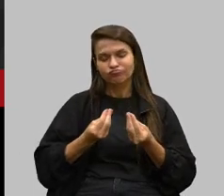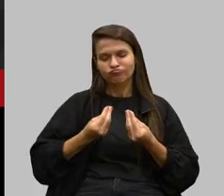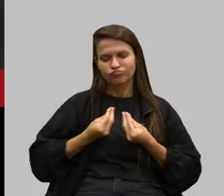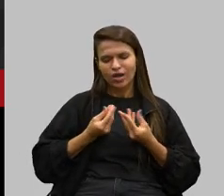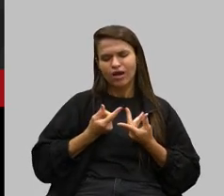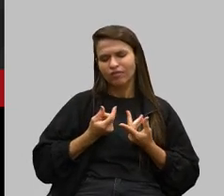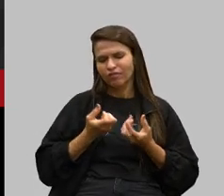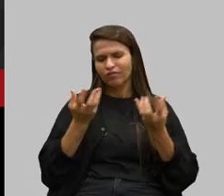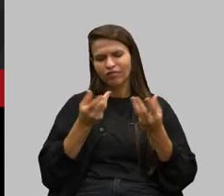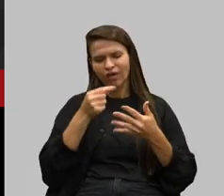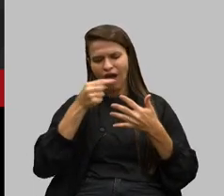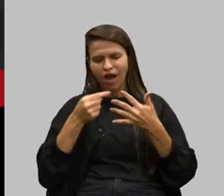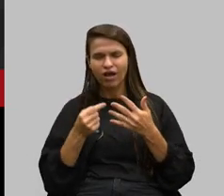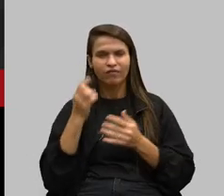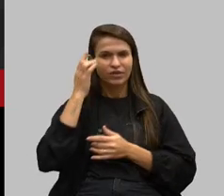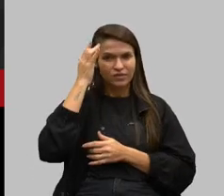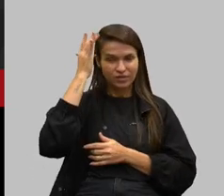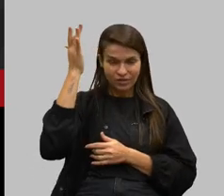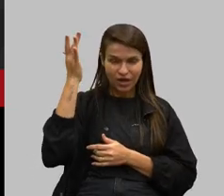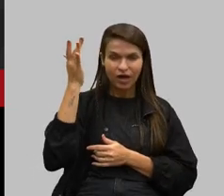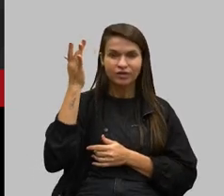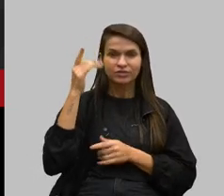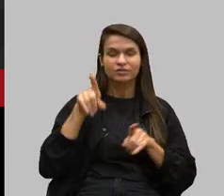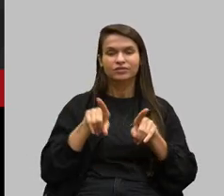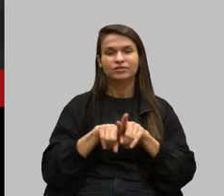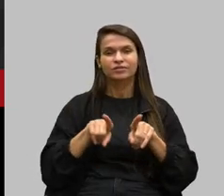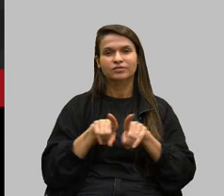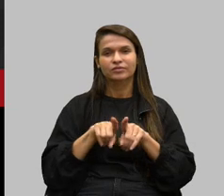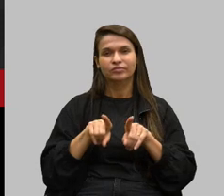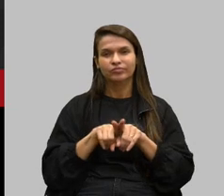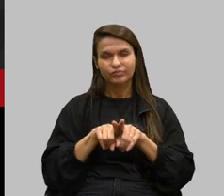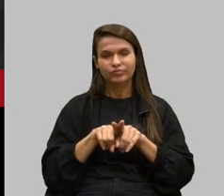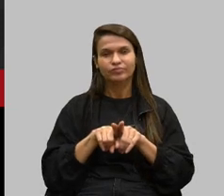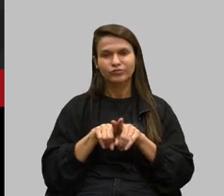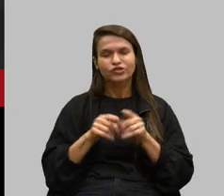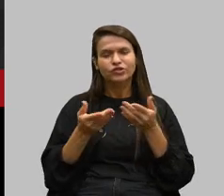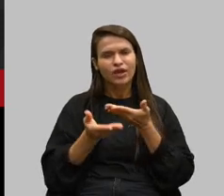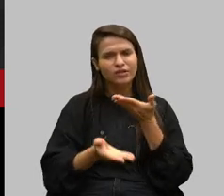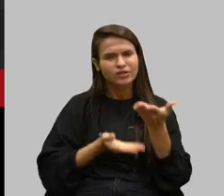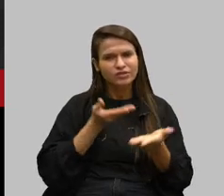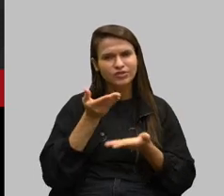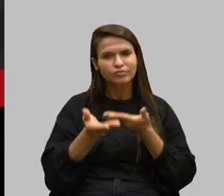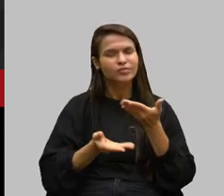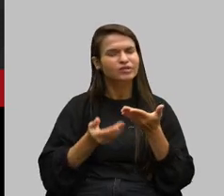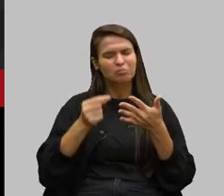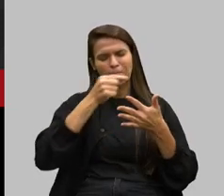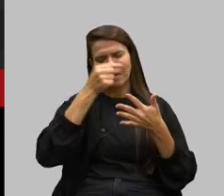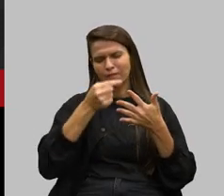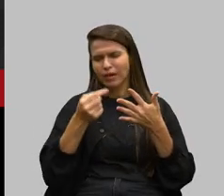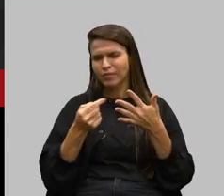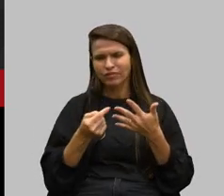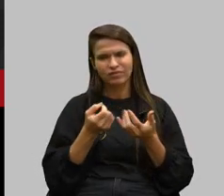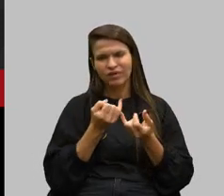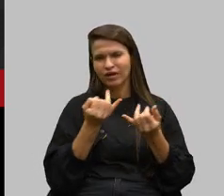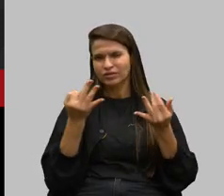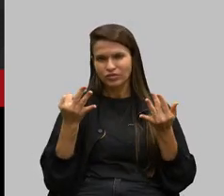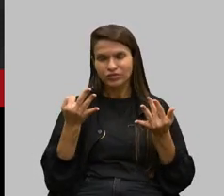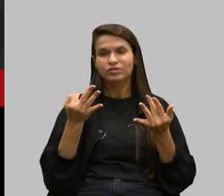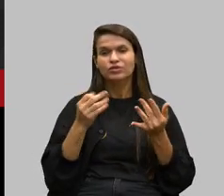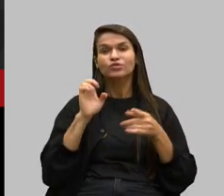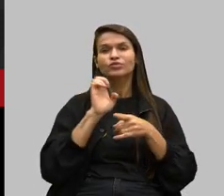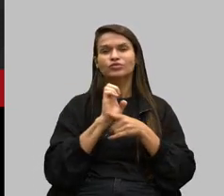eh facilidades e e e e de atendimento enfim diversas outras coisas que o